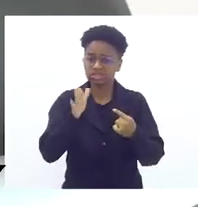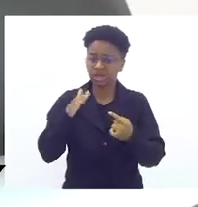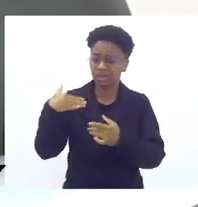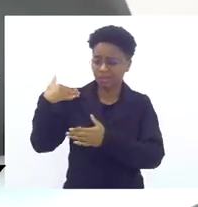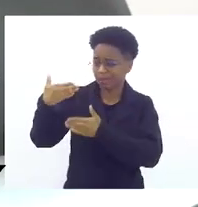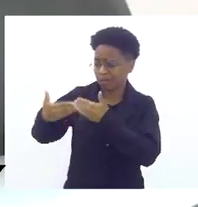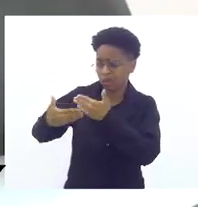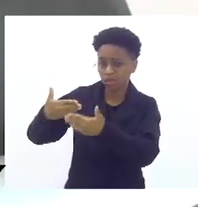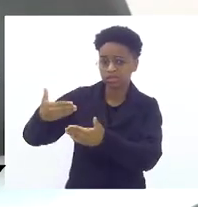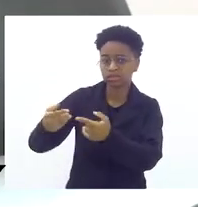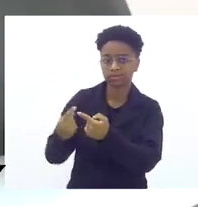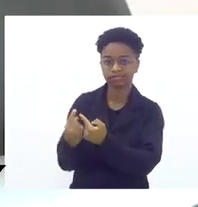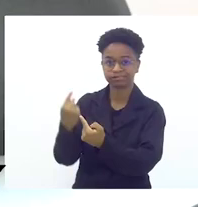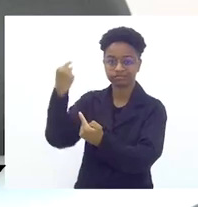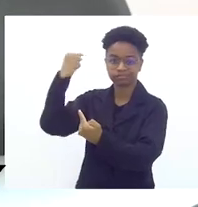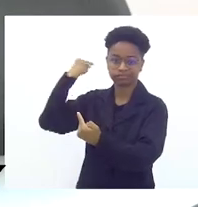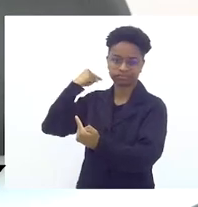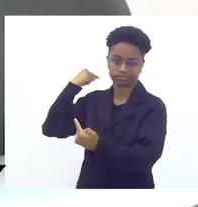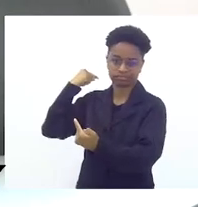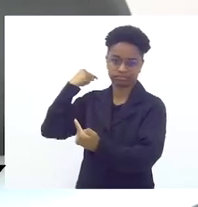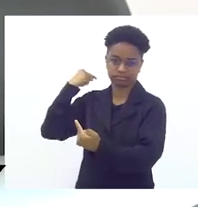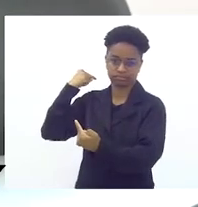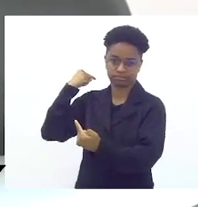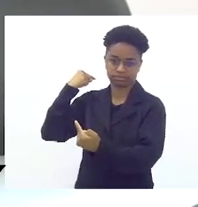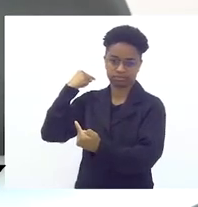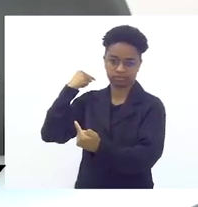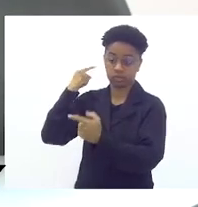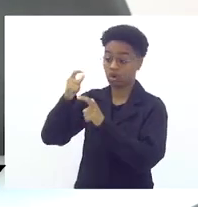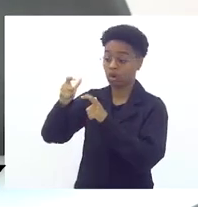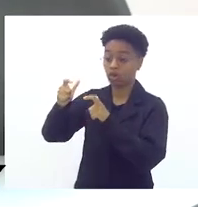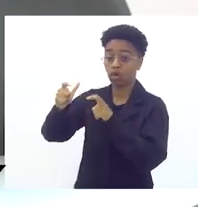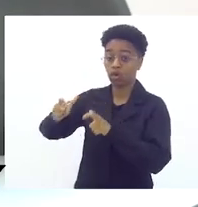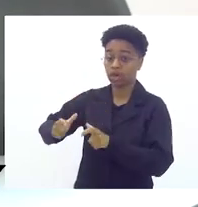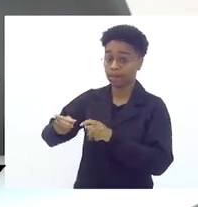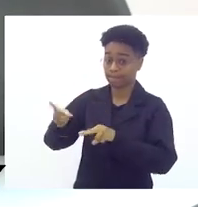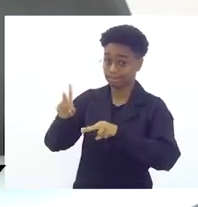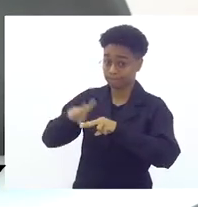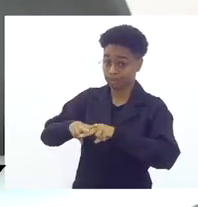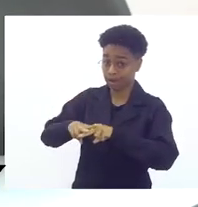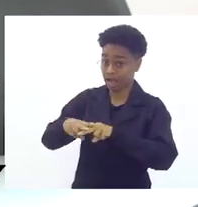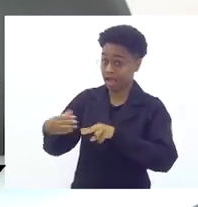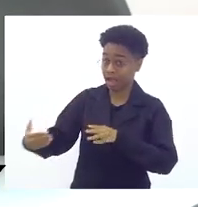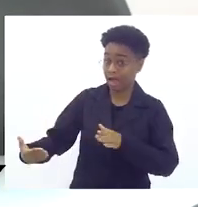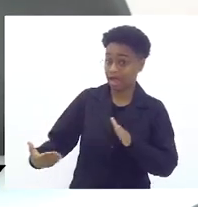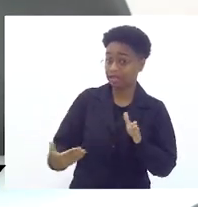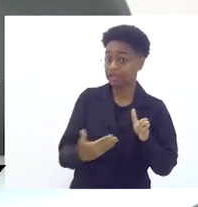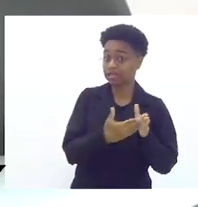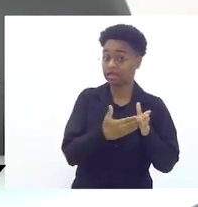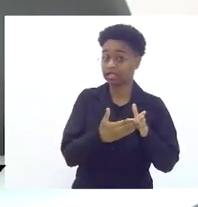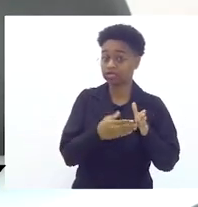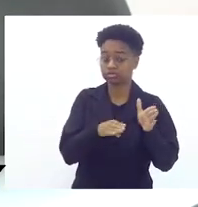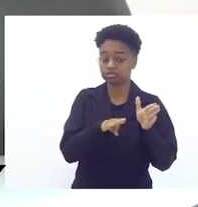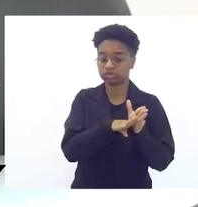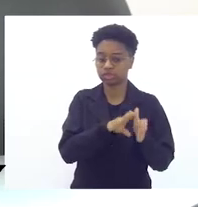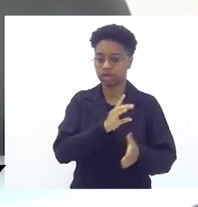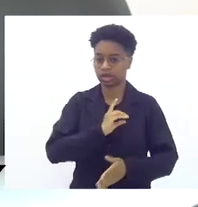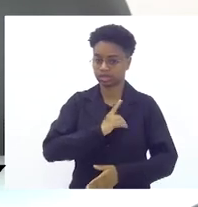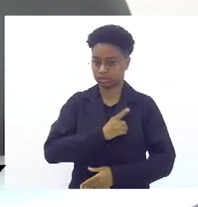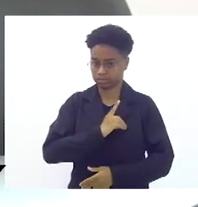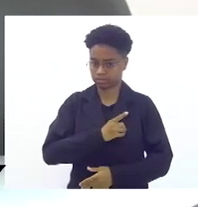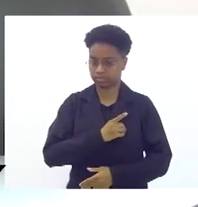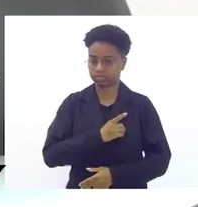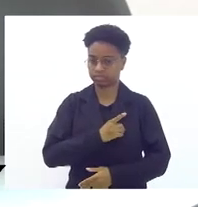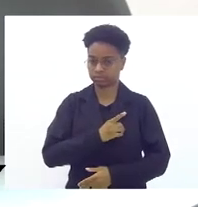processo anterior da onde ele é preso até chegar à delegacia